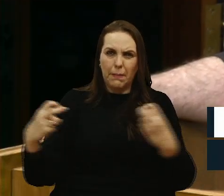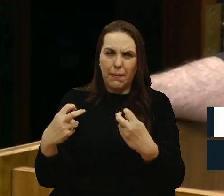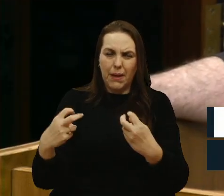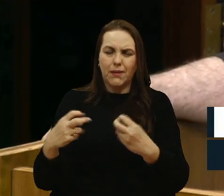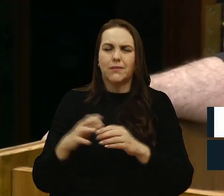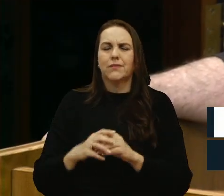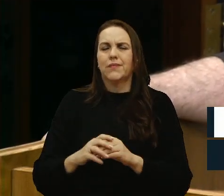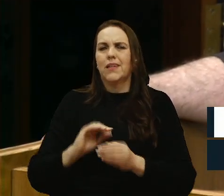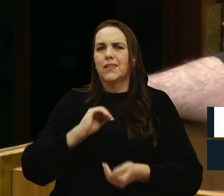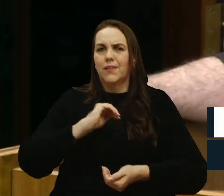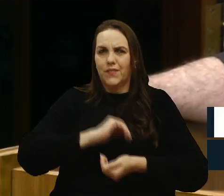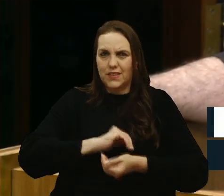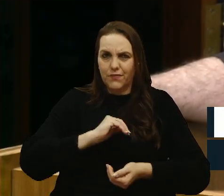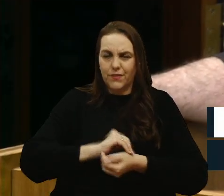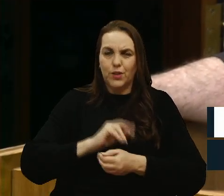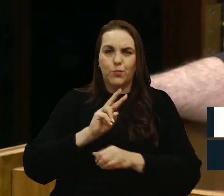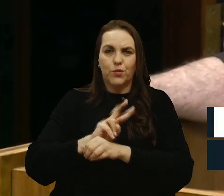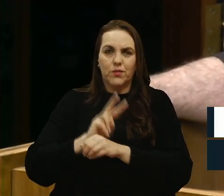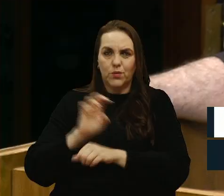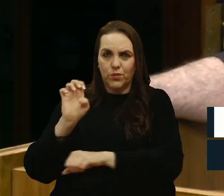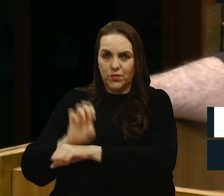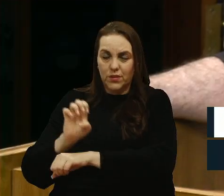proteção e defesa civil do Estado,